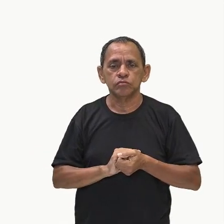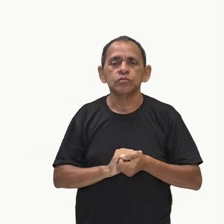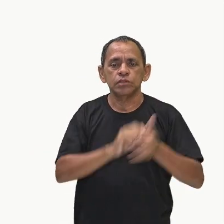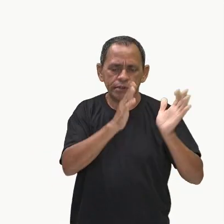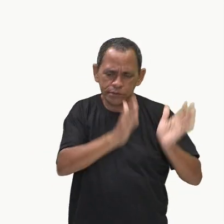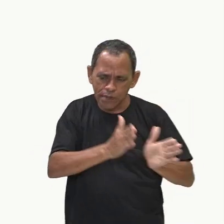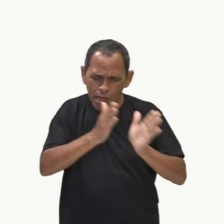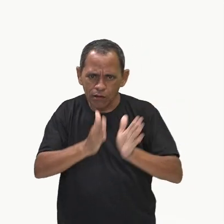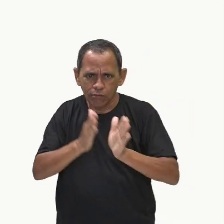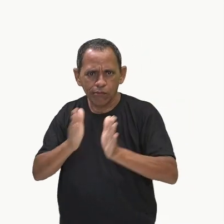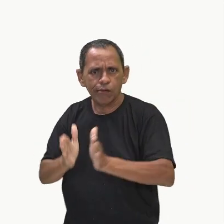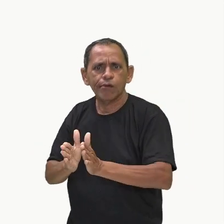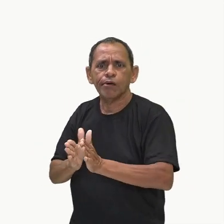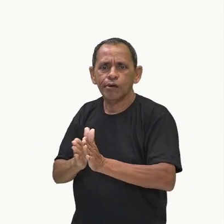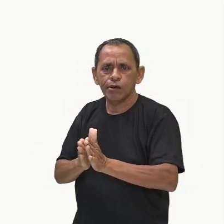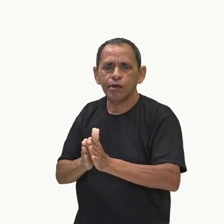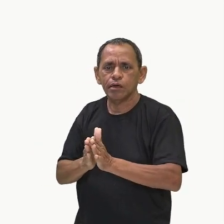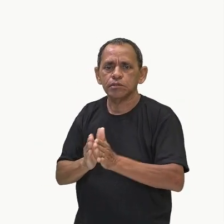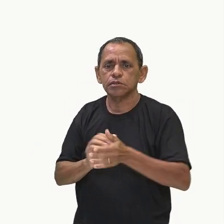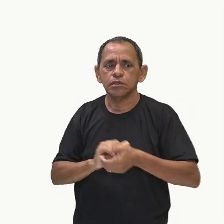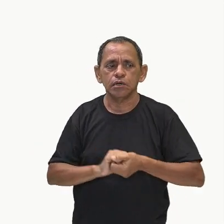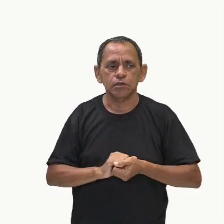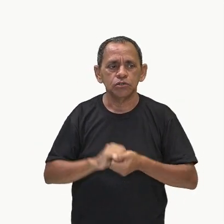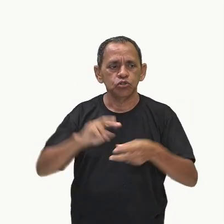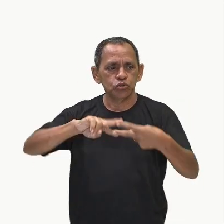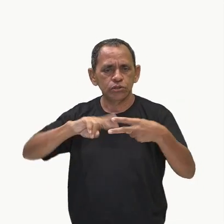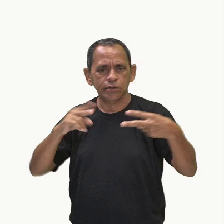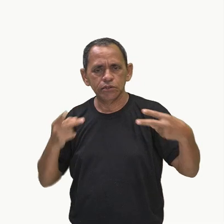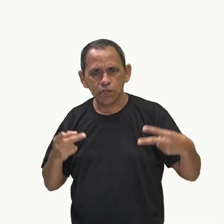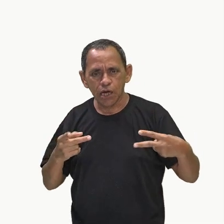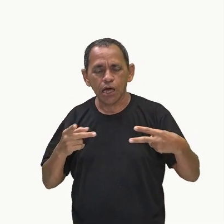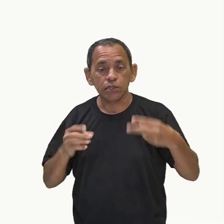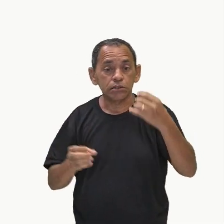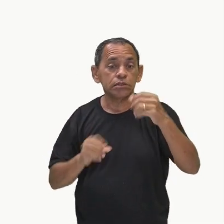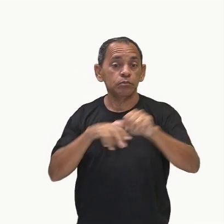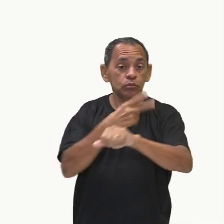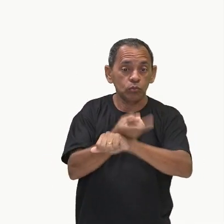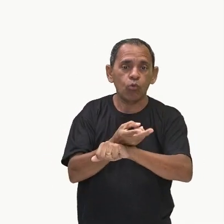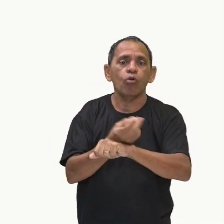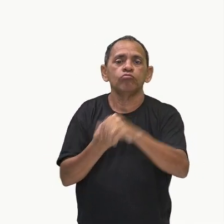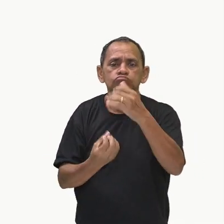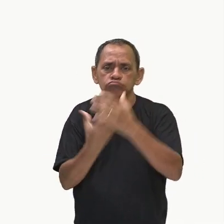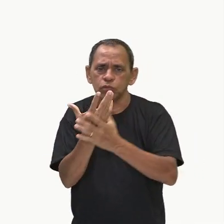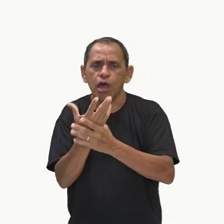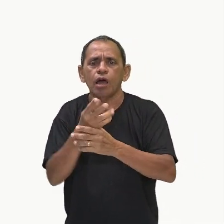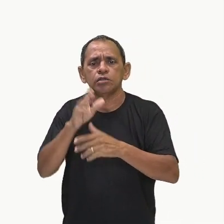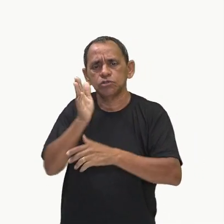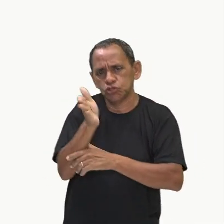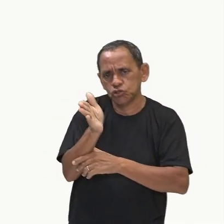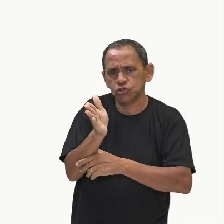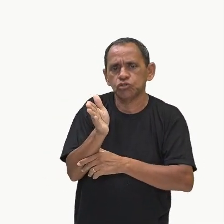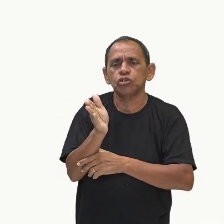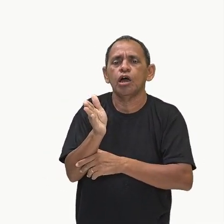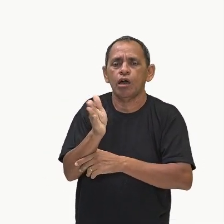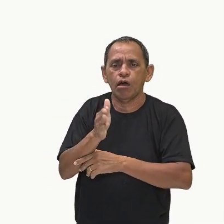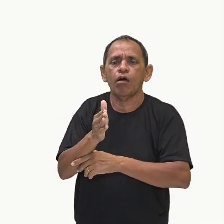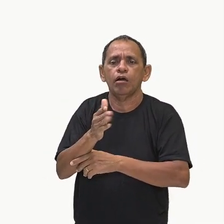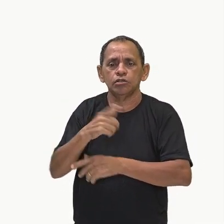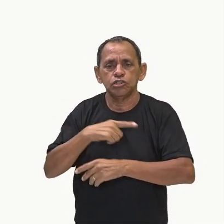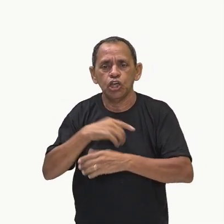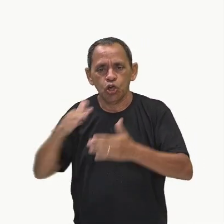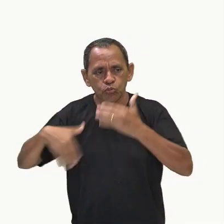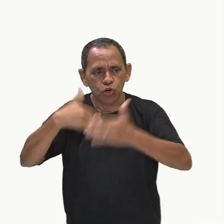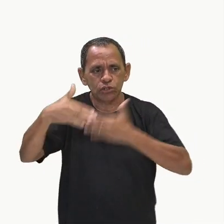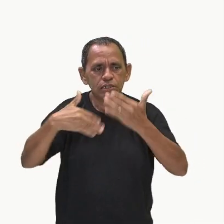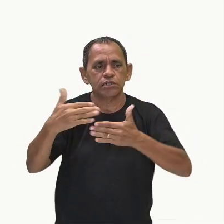de bases do DNA, e aí depois dela formada, que é o processo de transcrição, essa fita de RNA, que